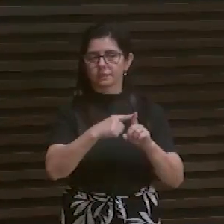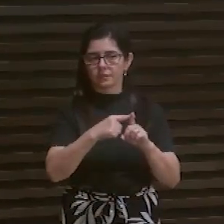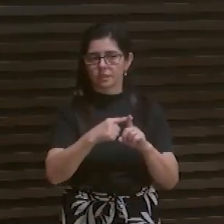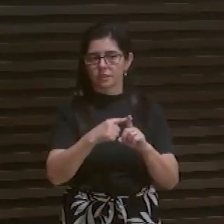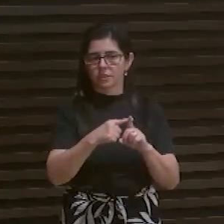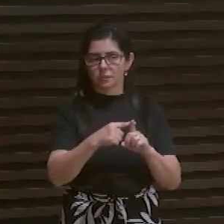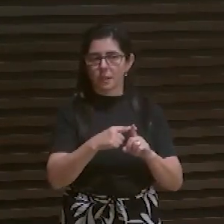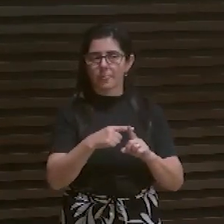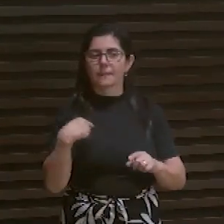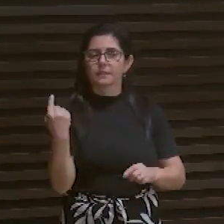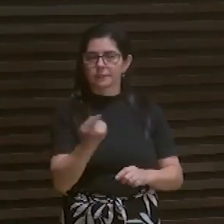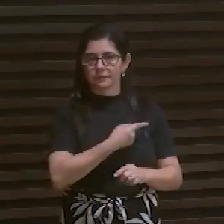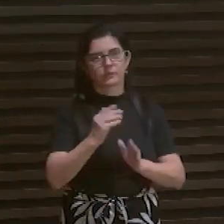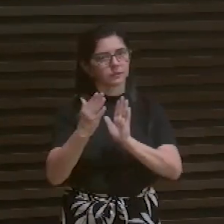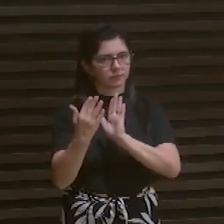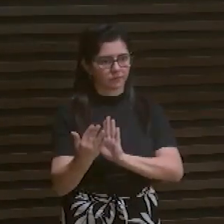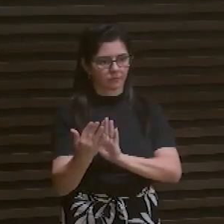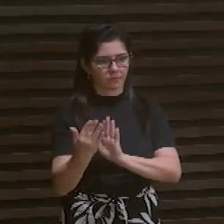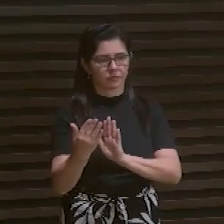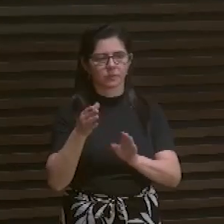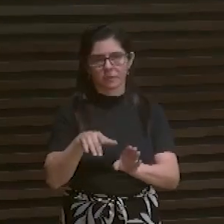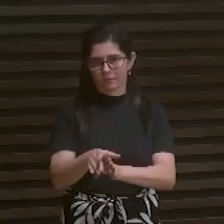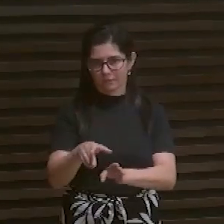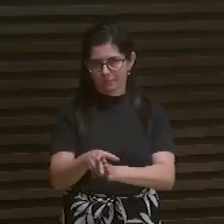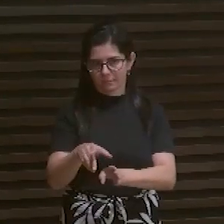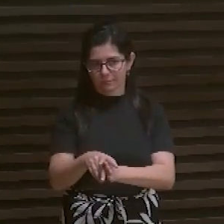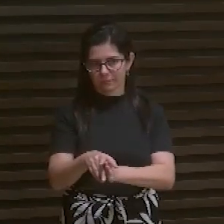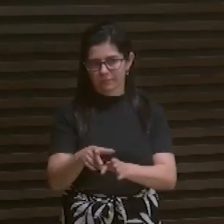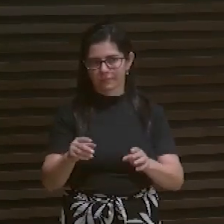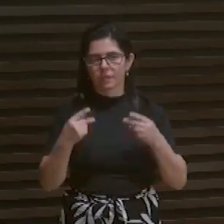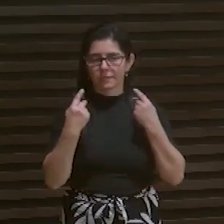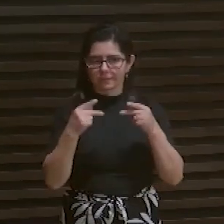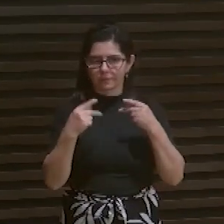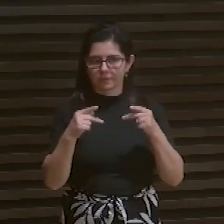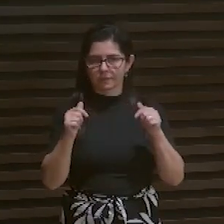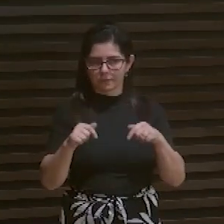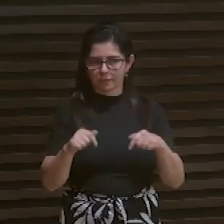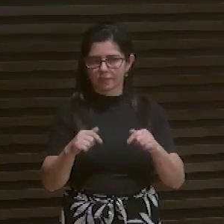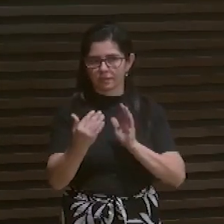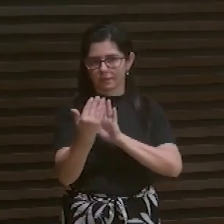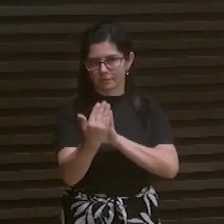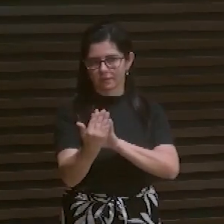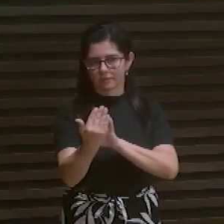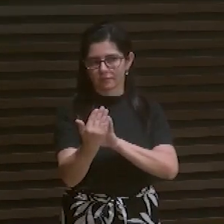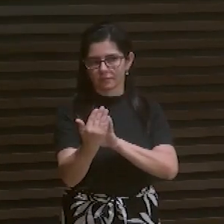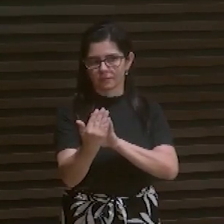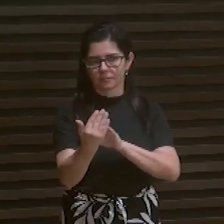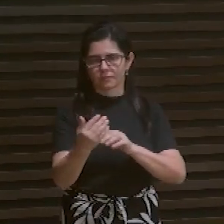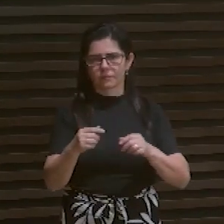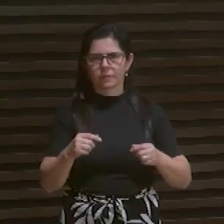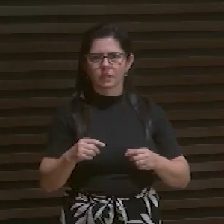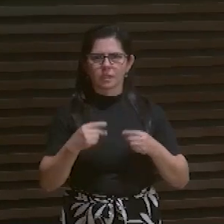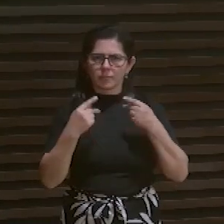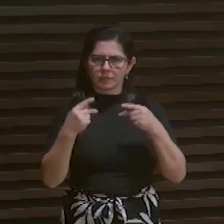somos admoestados. Essa mensagem aqui confronta. A mensagem de domingo à noite vai confrontar.